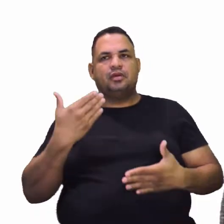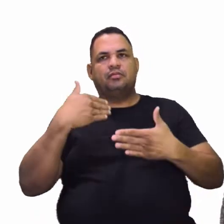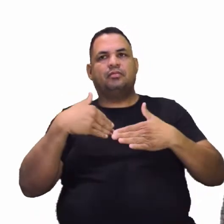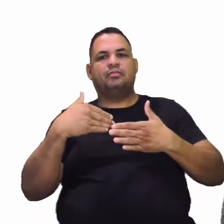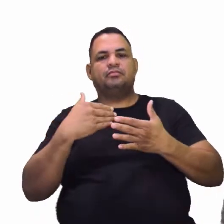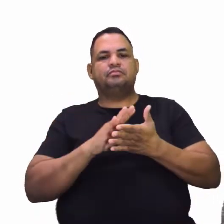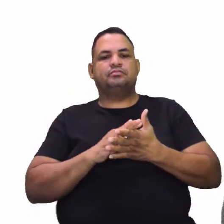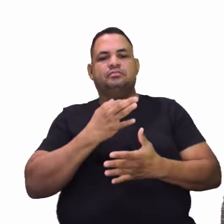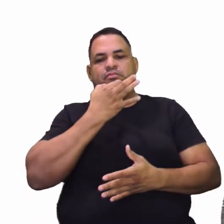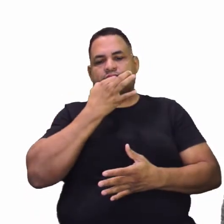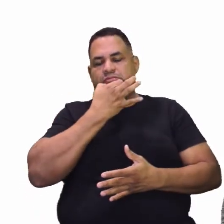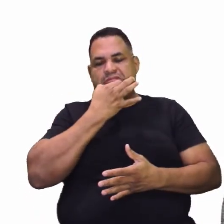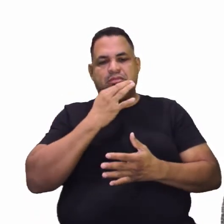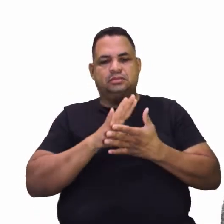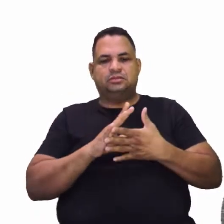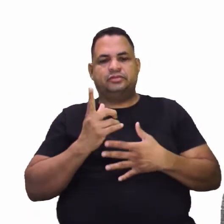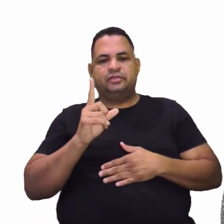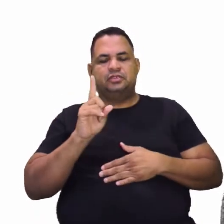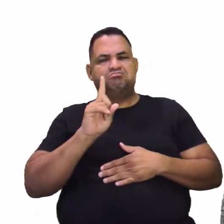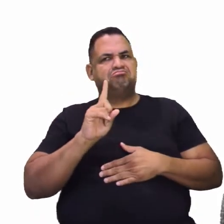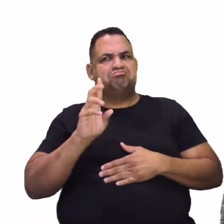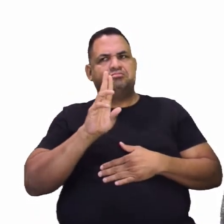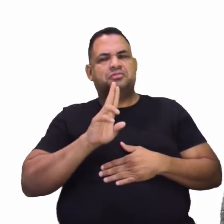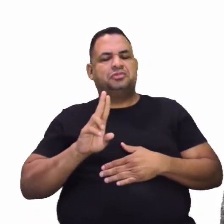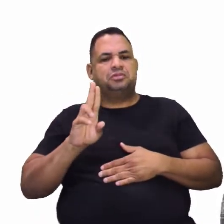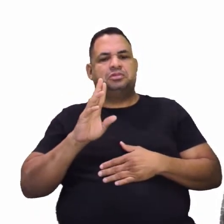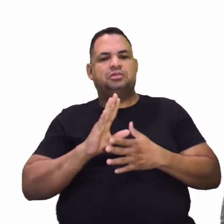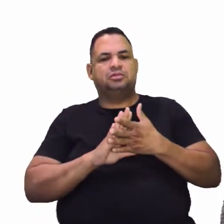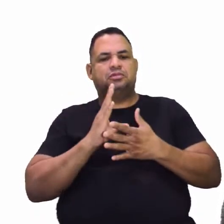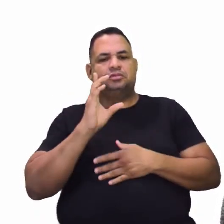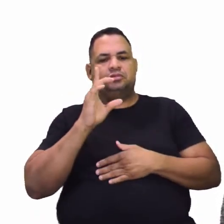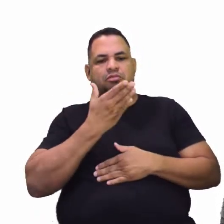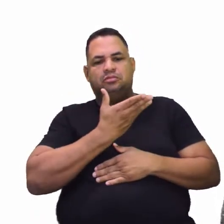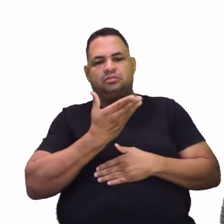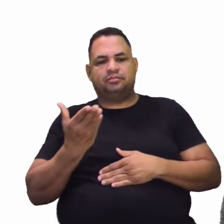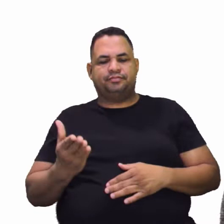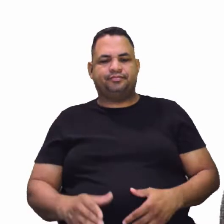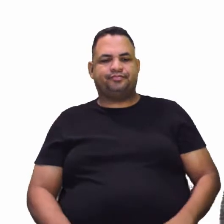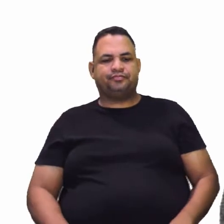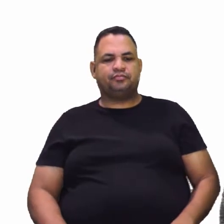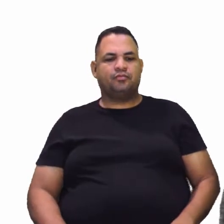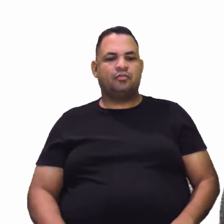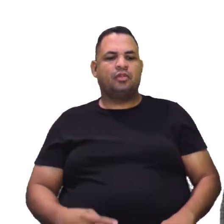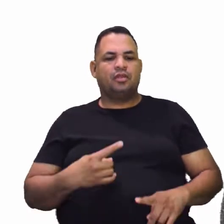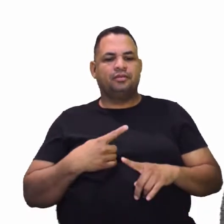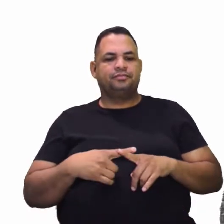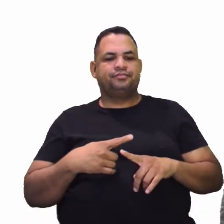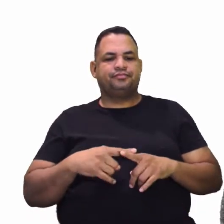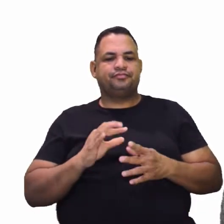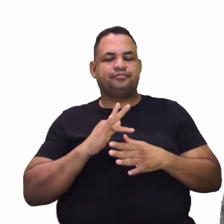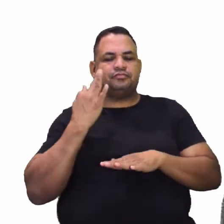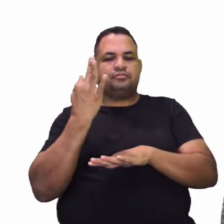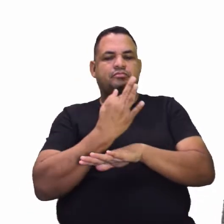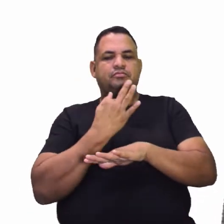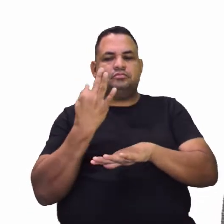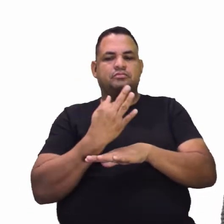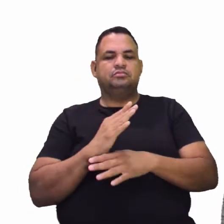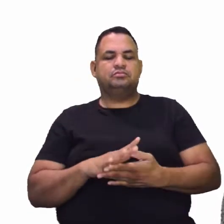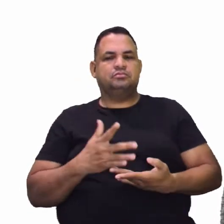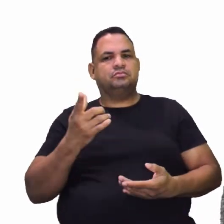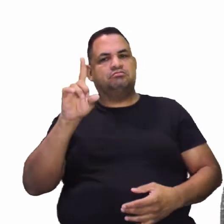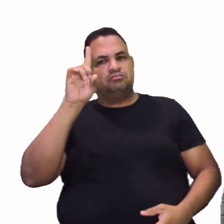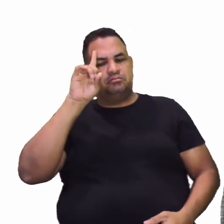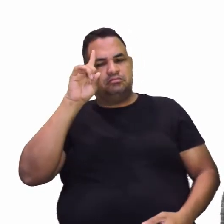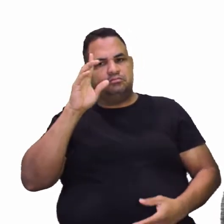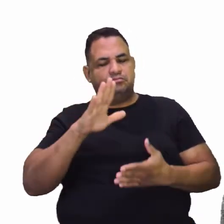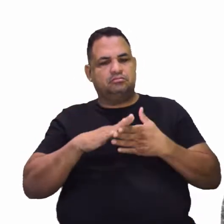prova séria de inglês, você não vai usar o don't de forma alguma. Você não vai usar o doesn't, porque ele é bem formal. Mas no dia a dia